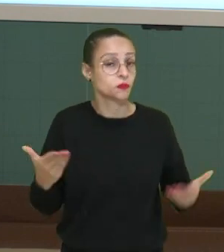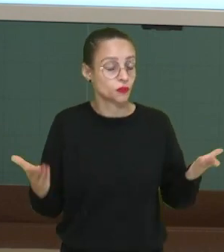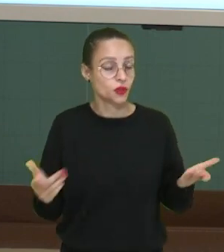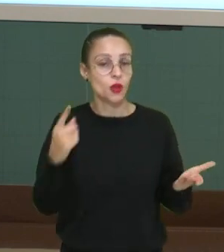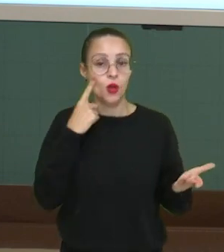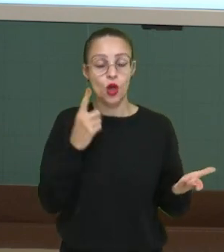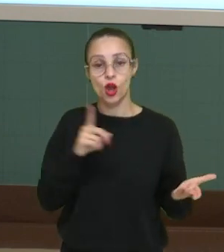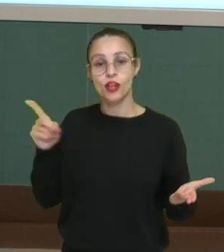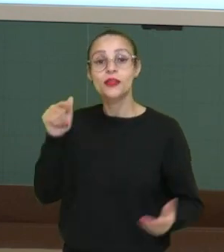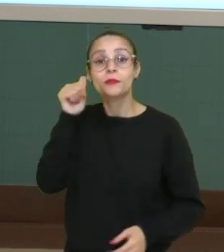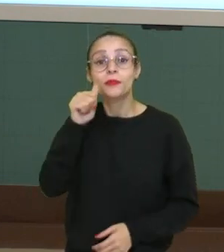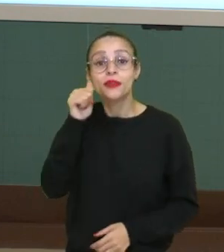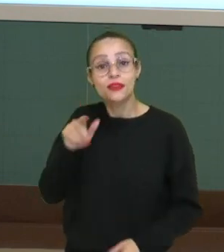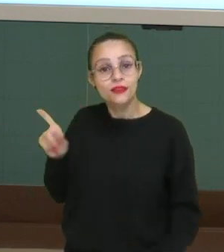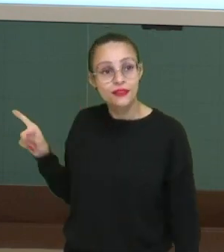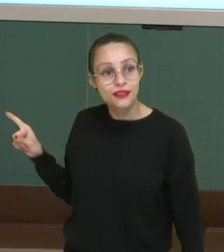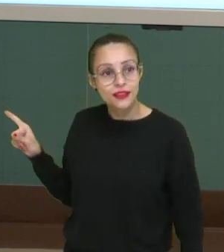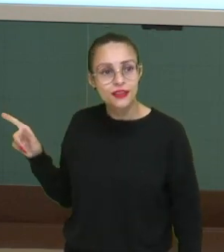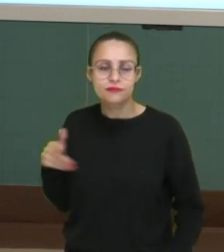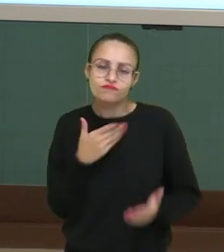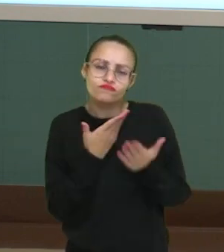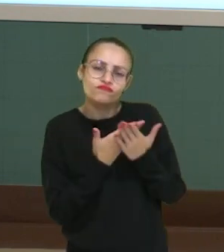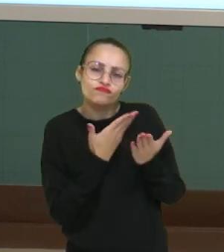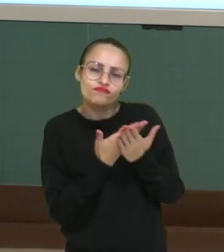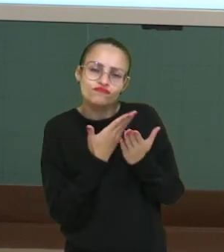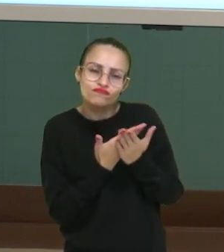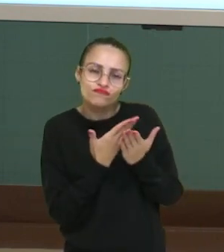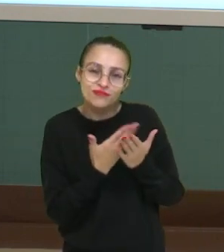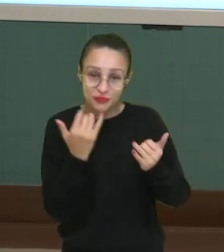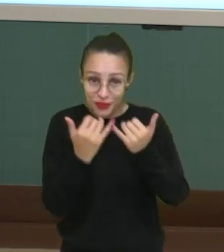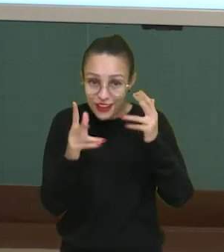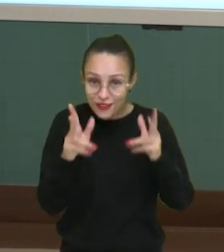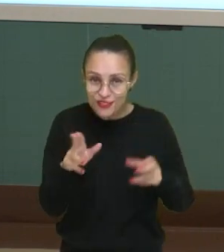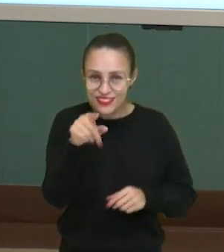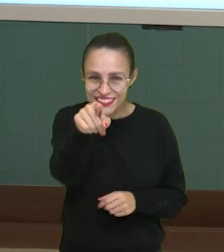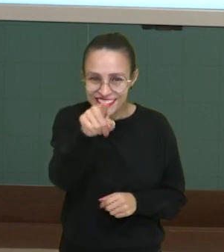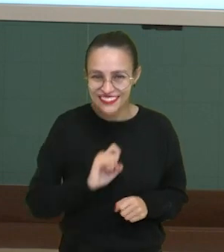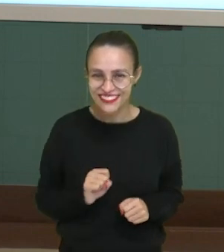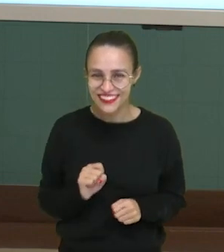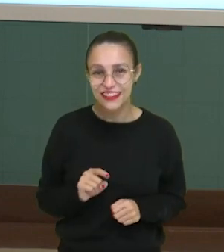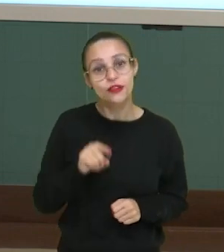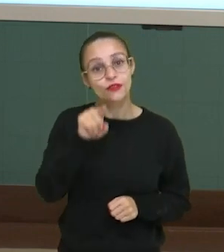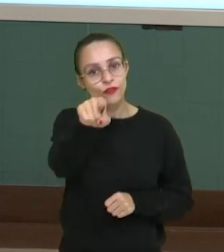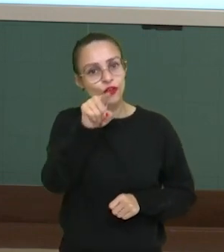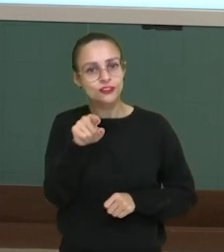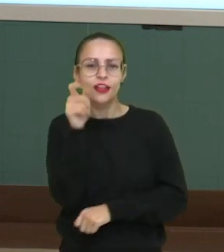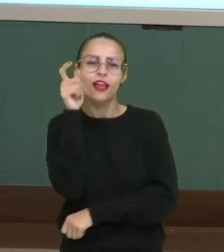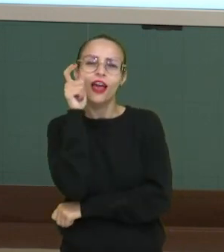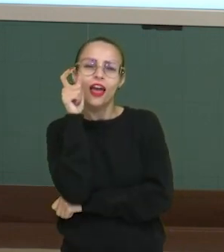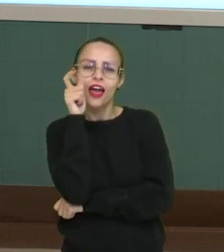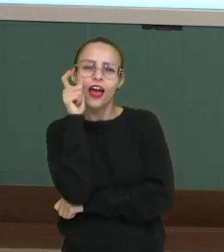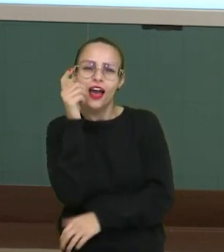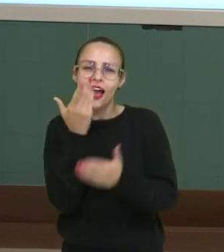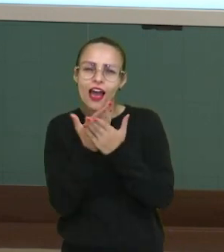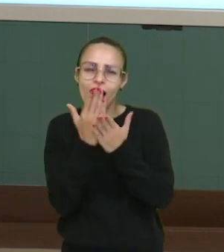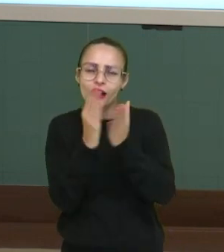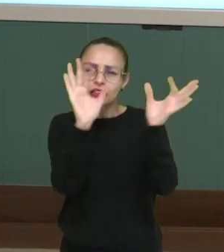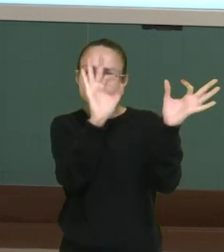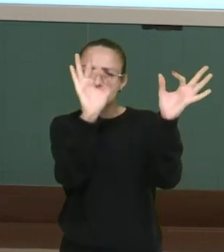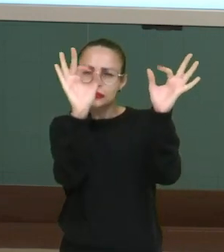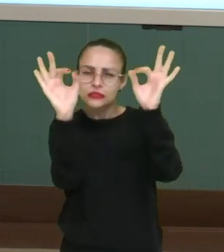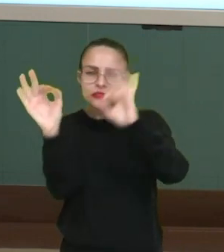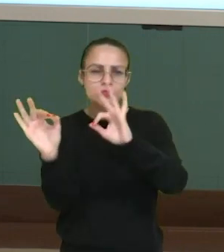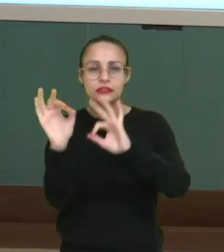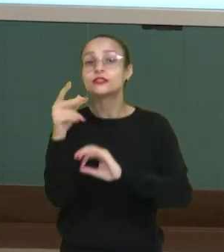uma menininha, o quê? Estudando. Parece você quando estava assistindo às aulas lá